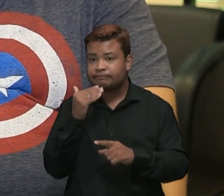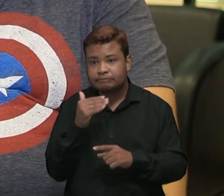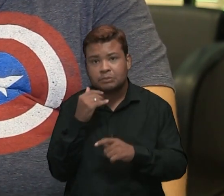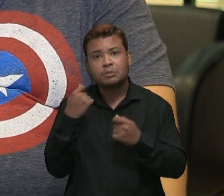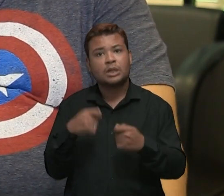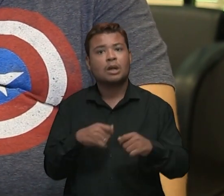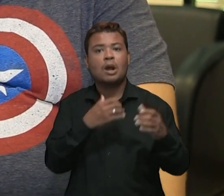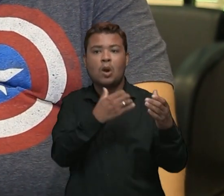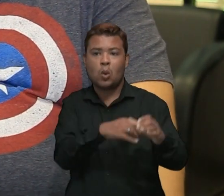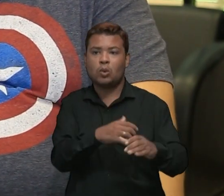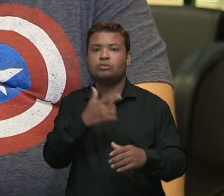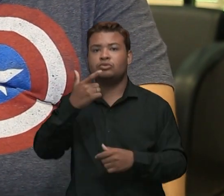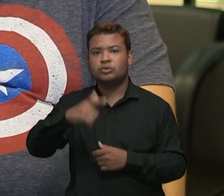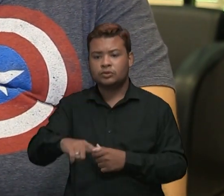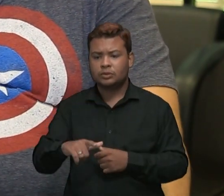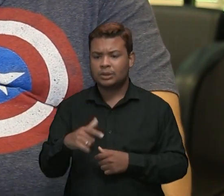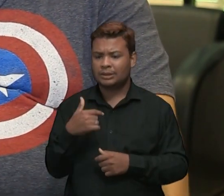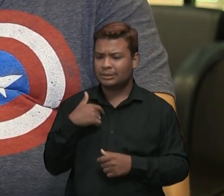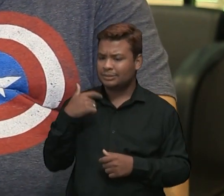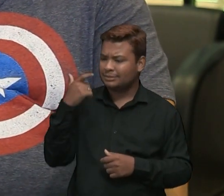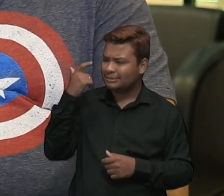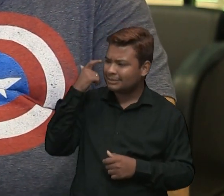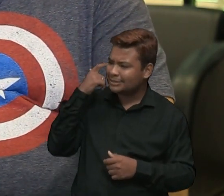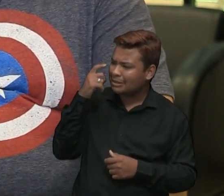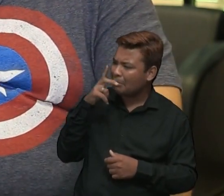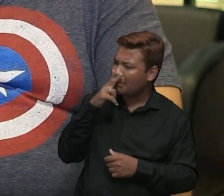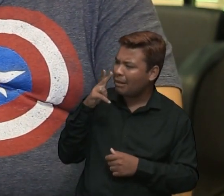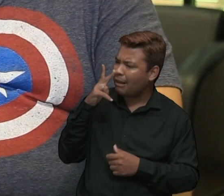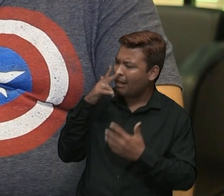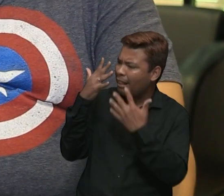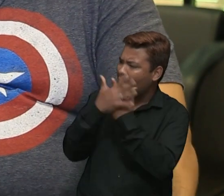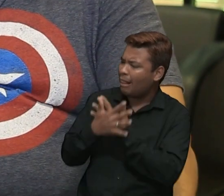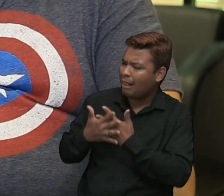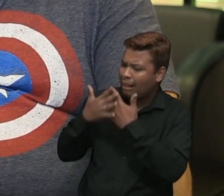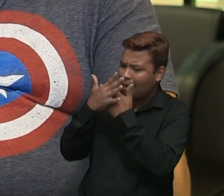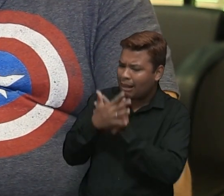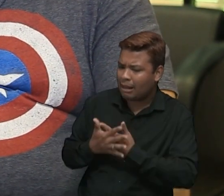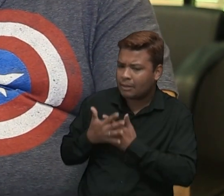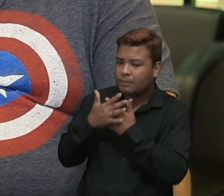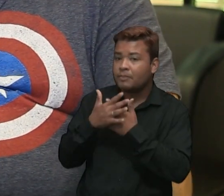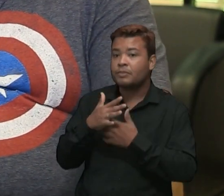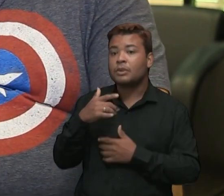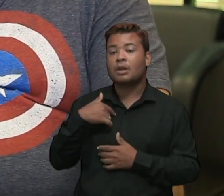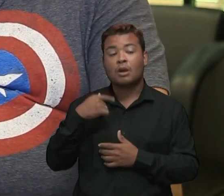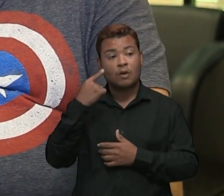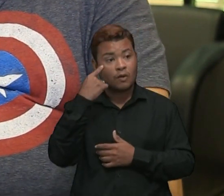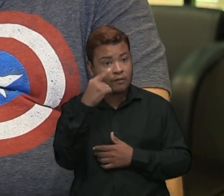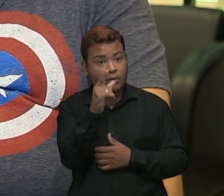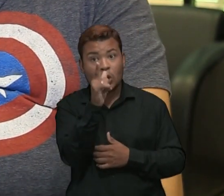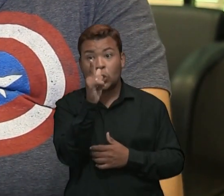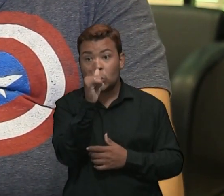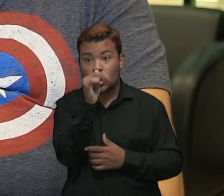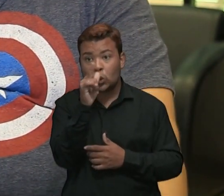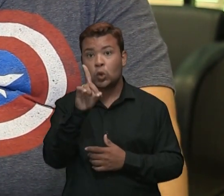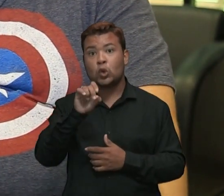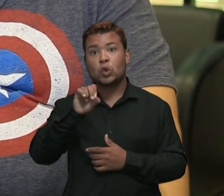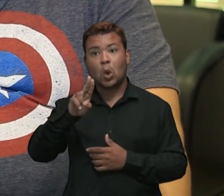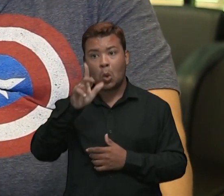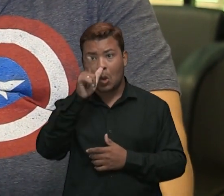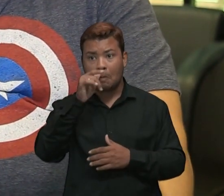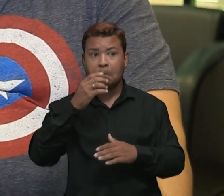o concurso. Eu até achei que fosse meio pegadinha e quando eu vi o nome publicado no Diário Oficial da União, eu